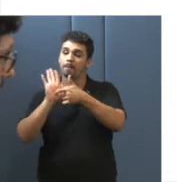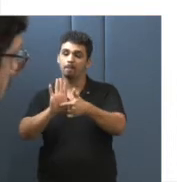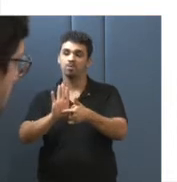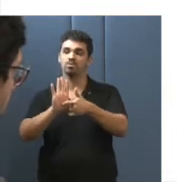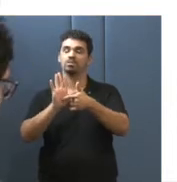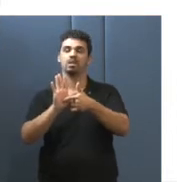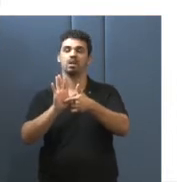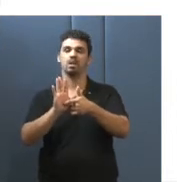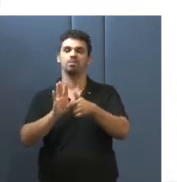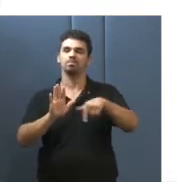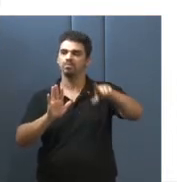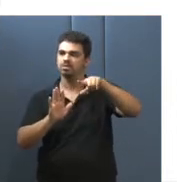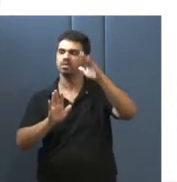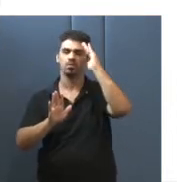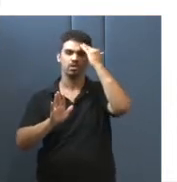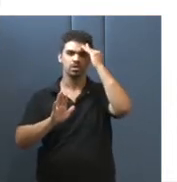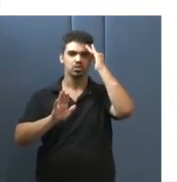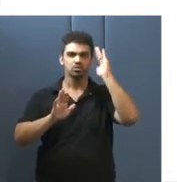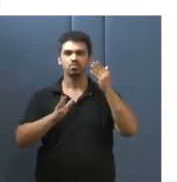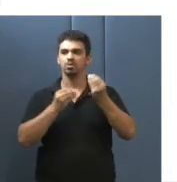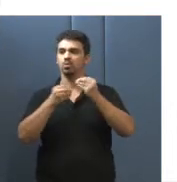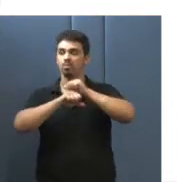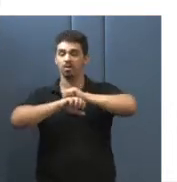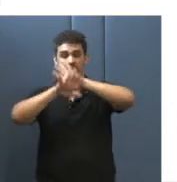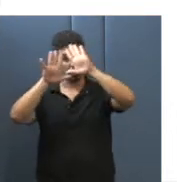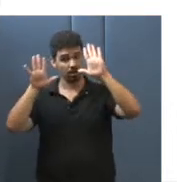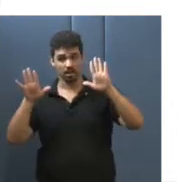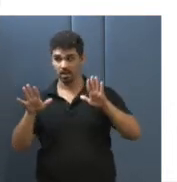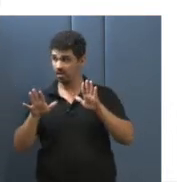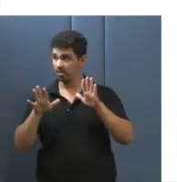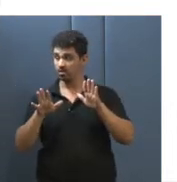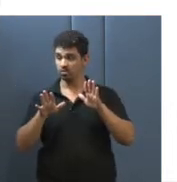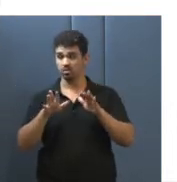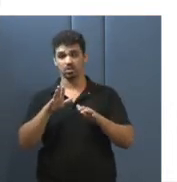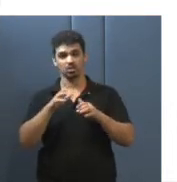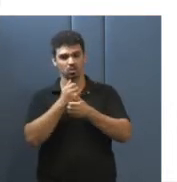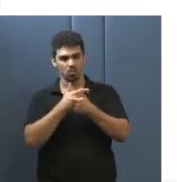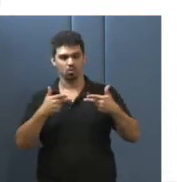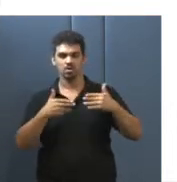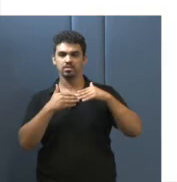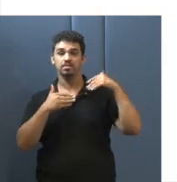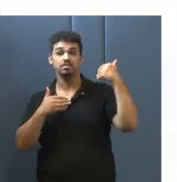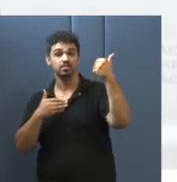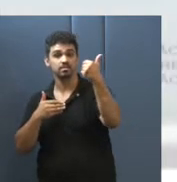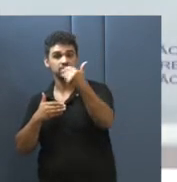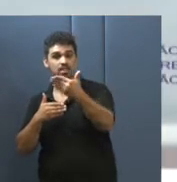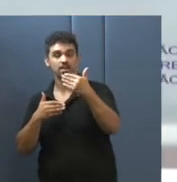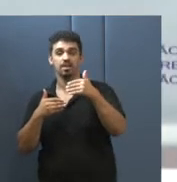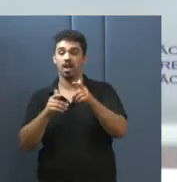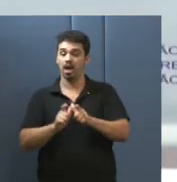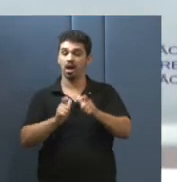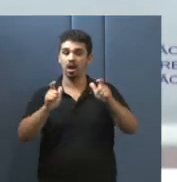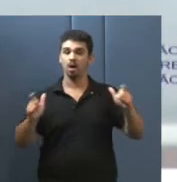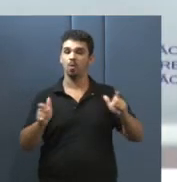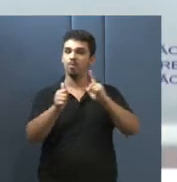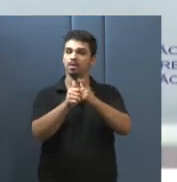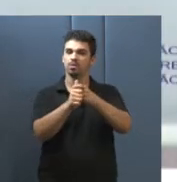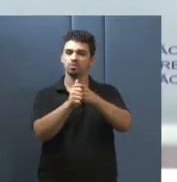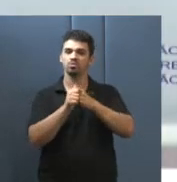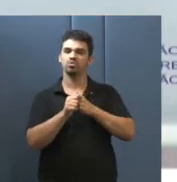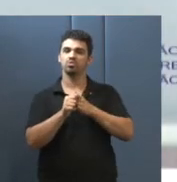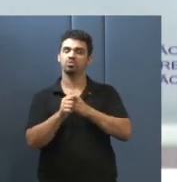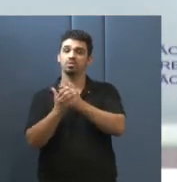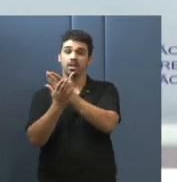como que eu poderia colocar, só para trazer a noção para a gente de que choques externos e aumento da dívida e perda